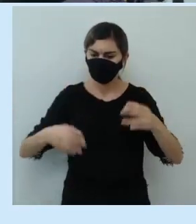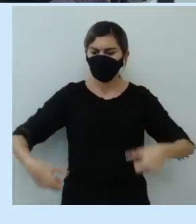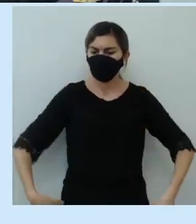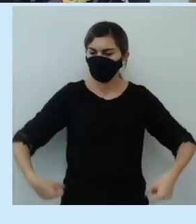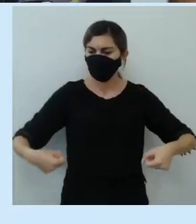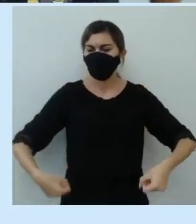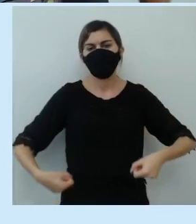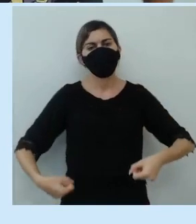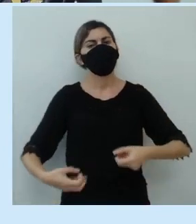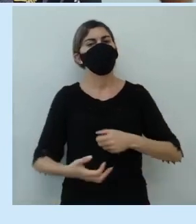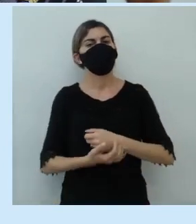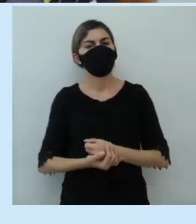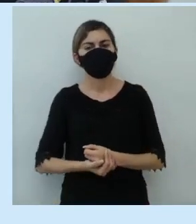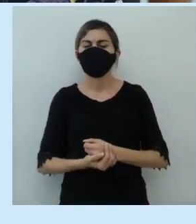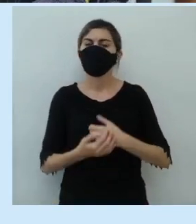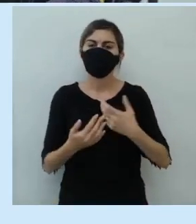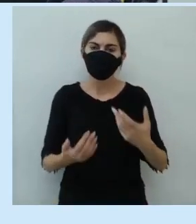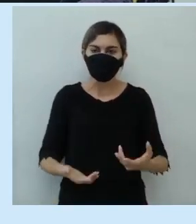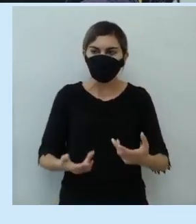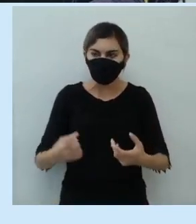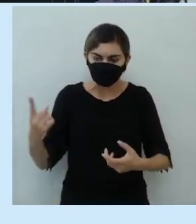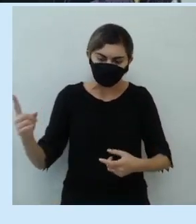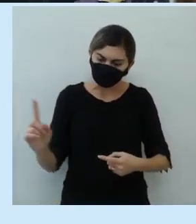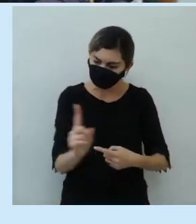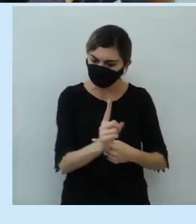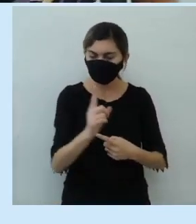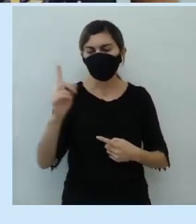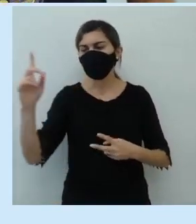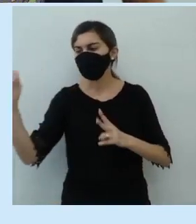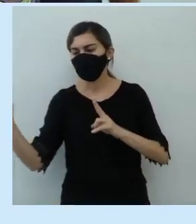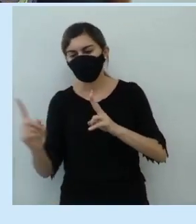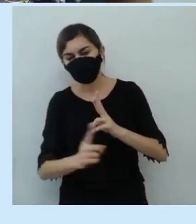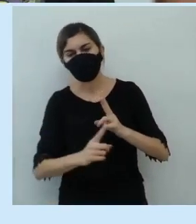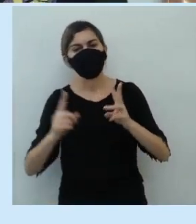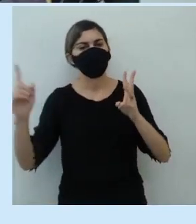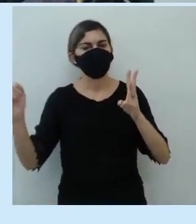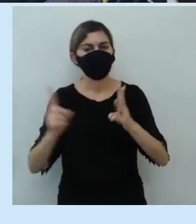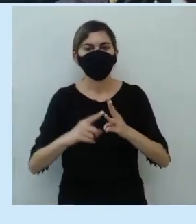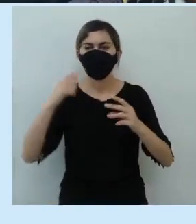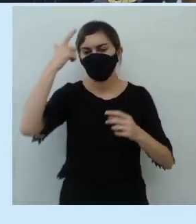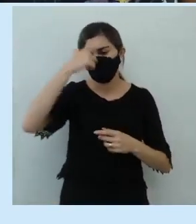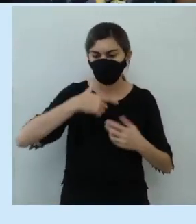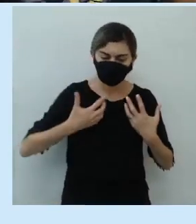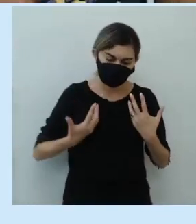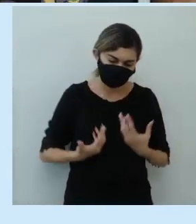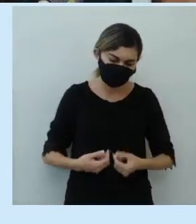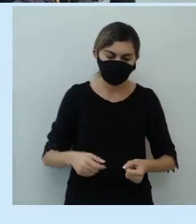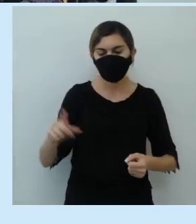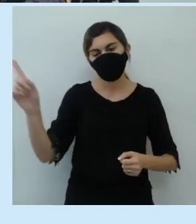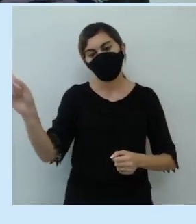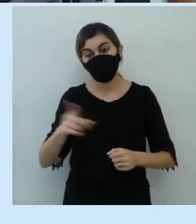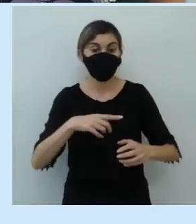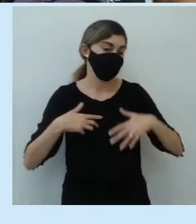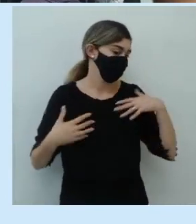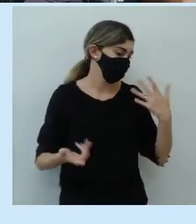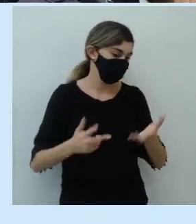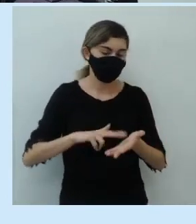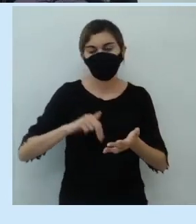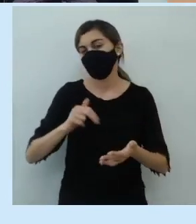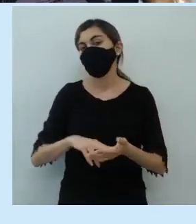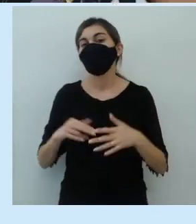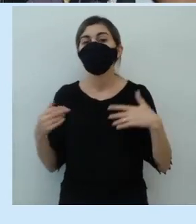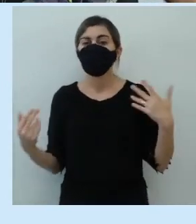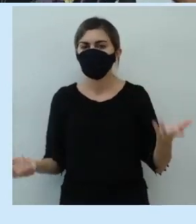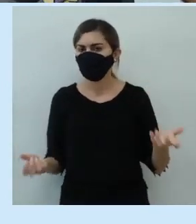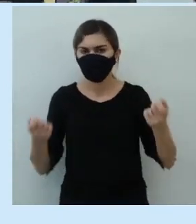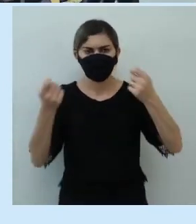sua mala, né? Um entrando primeiro, o outro depois, um com a cara de cansado, o outro com a cara de euforia. Quer dizer,